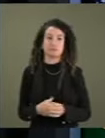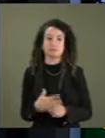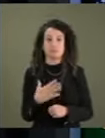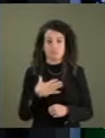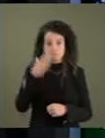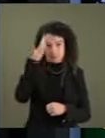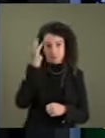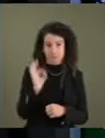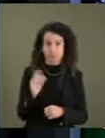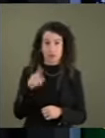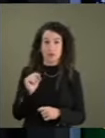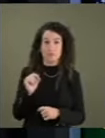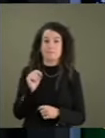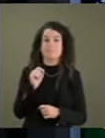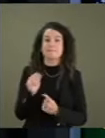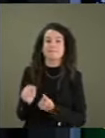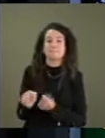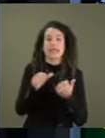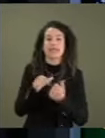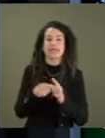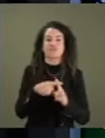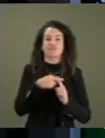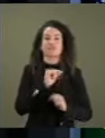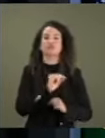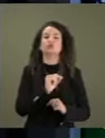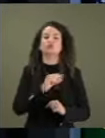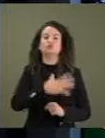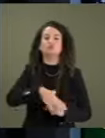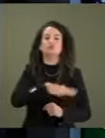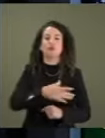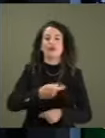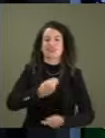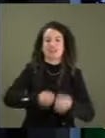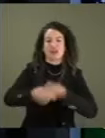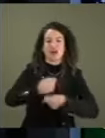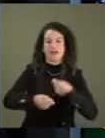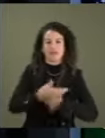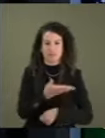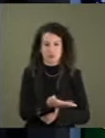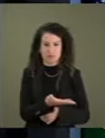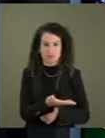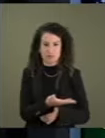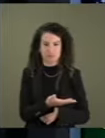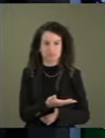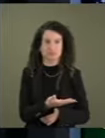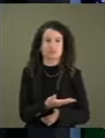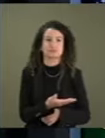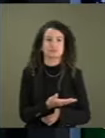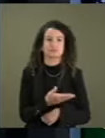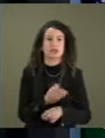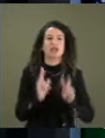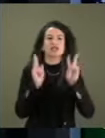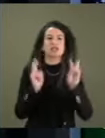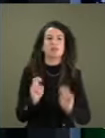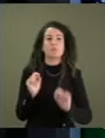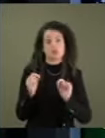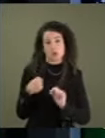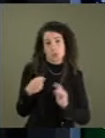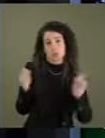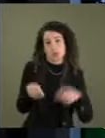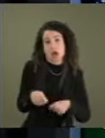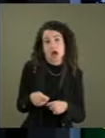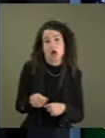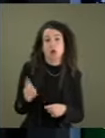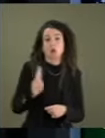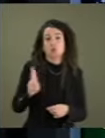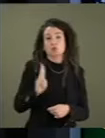beneficiar o tráfico, como eu fiz numa parte ao senador Stevenson, a questão dos aviãozinhos, porque você vai poder portar e diz,